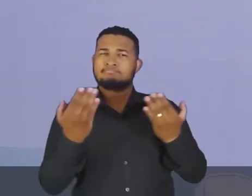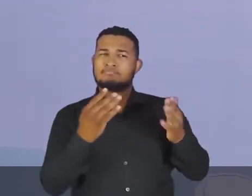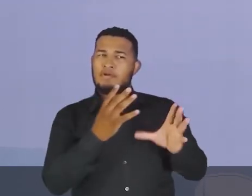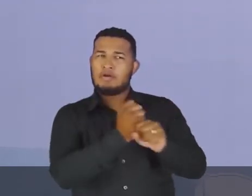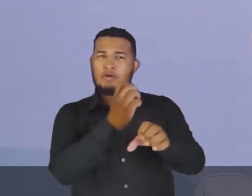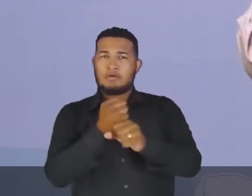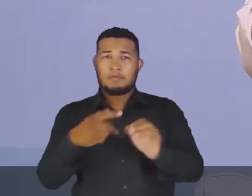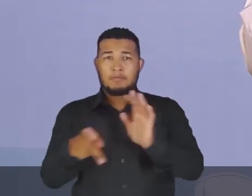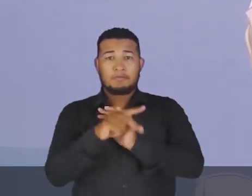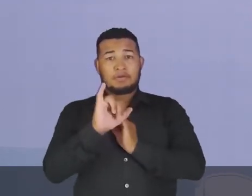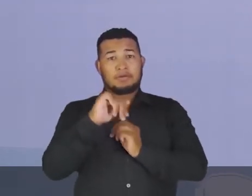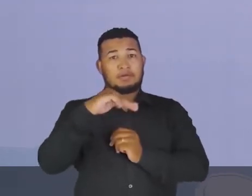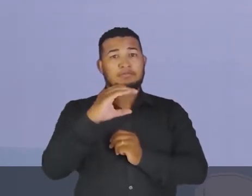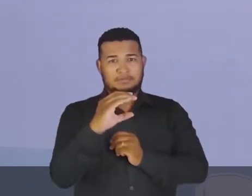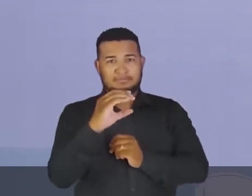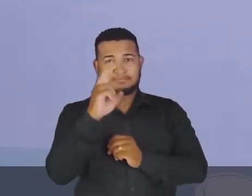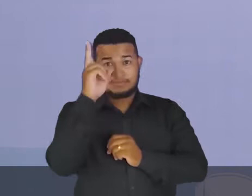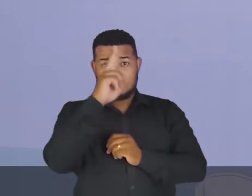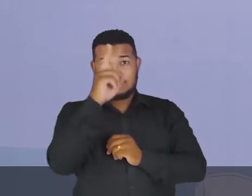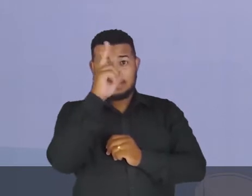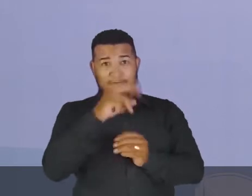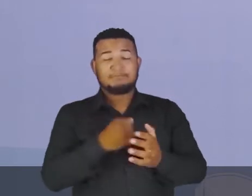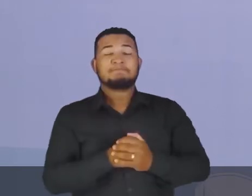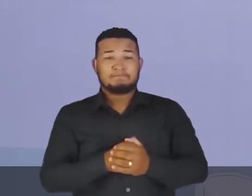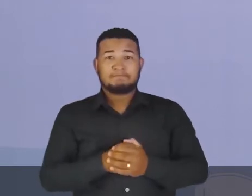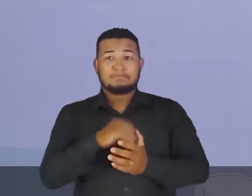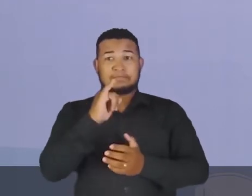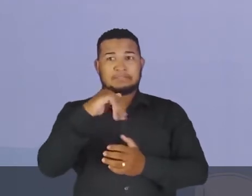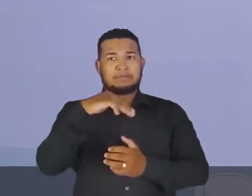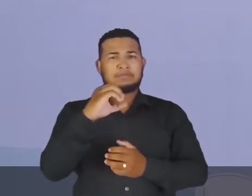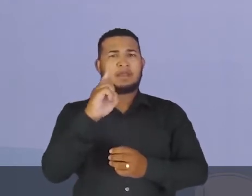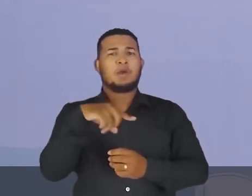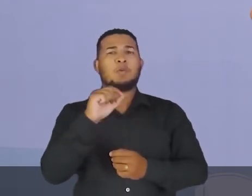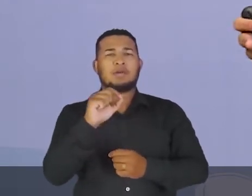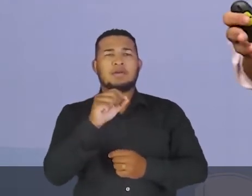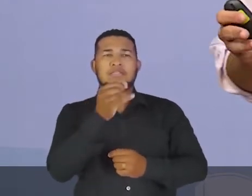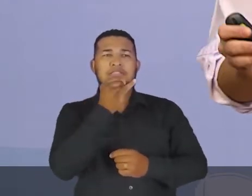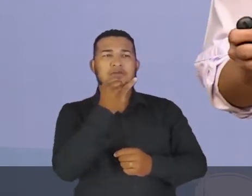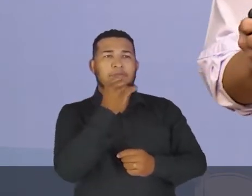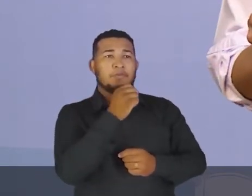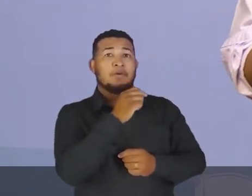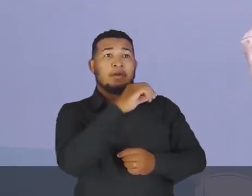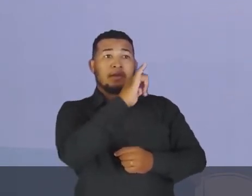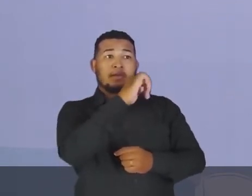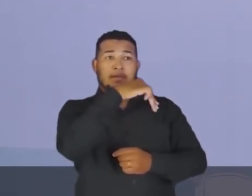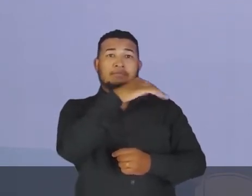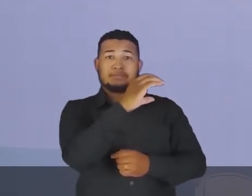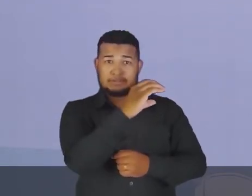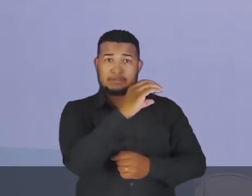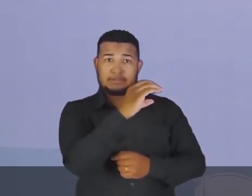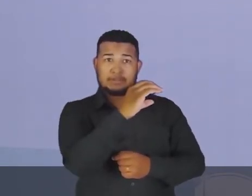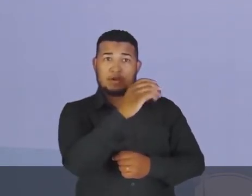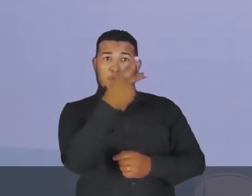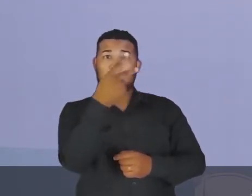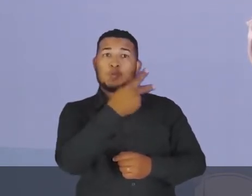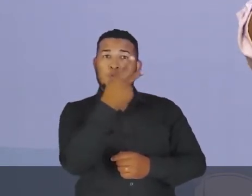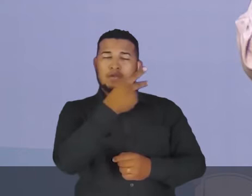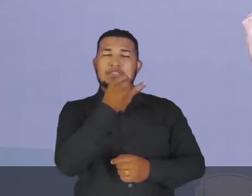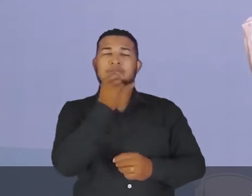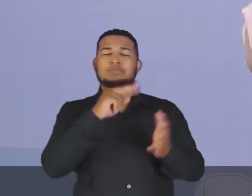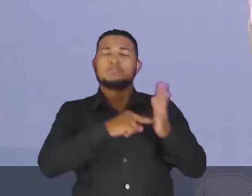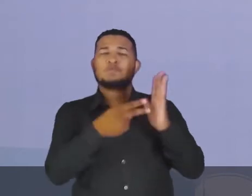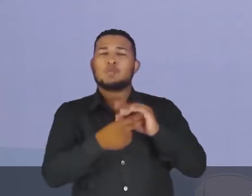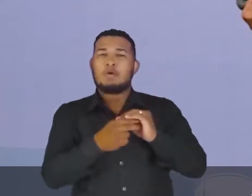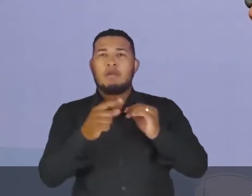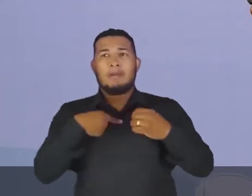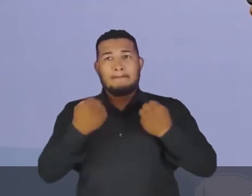do IMC. Lembra qual é o cálculo do IMC? O IMC é um cálculo de índice de massa corporal, onde você pega o seu peso e divide